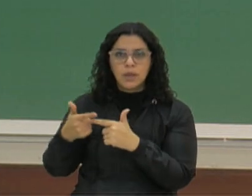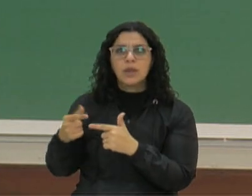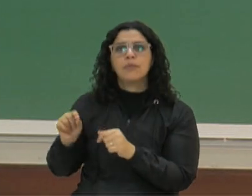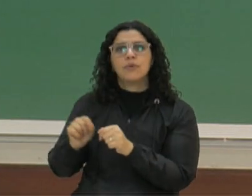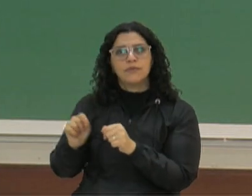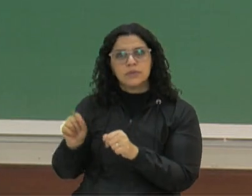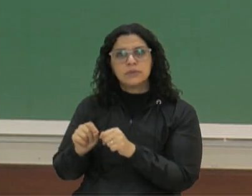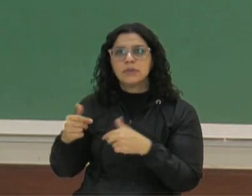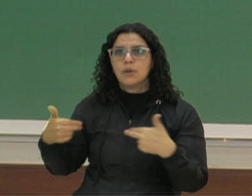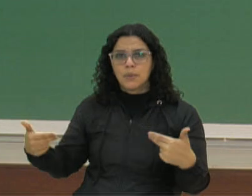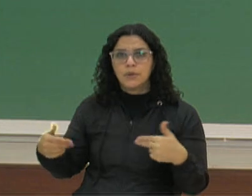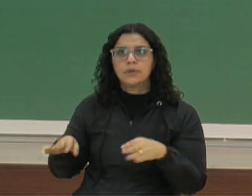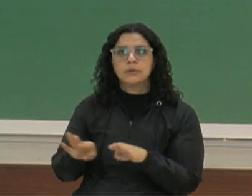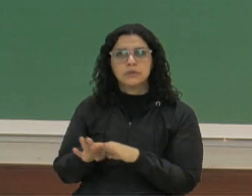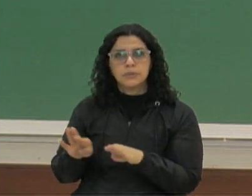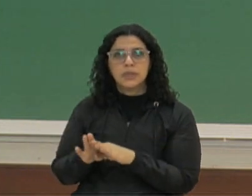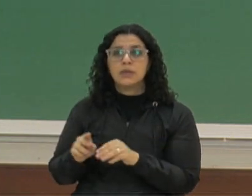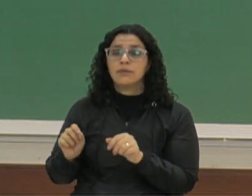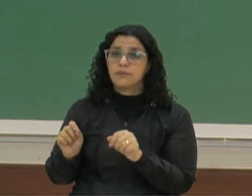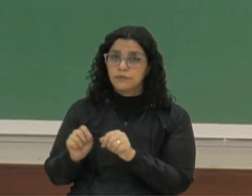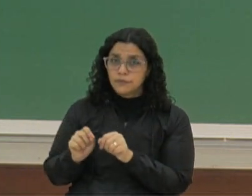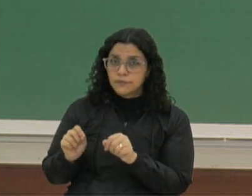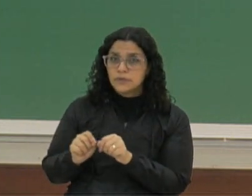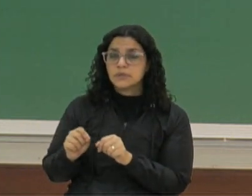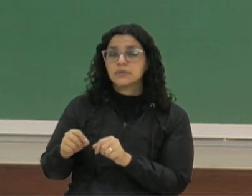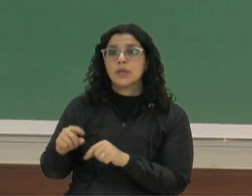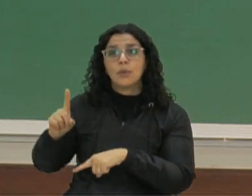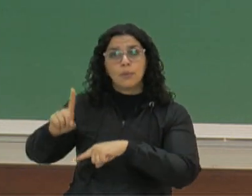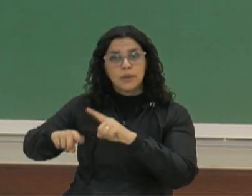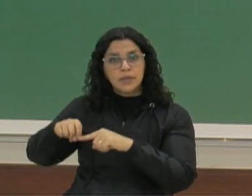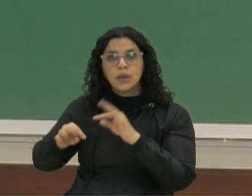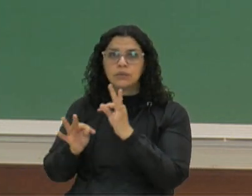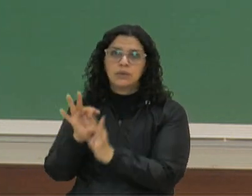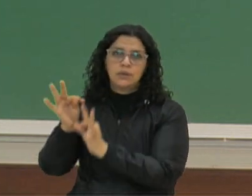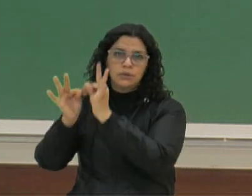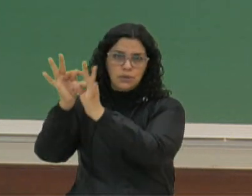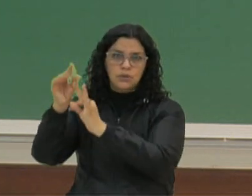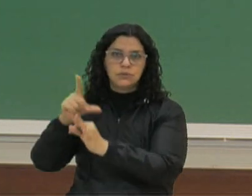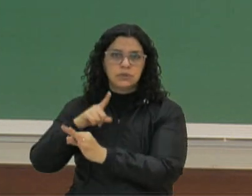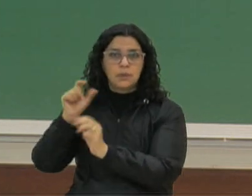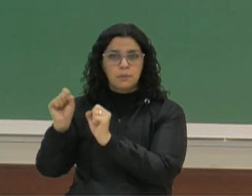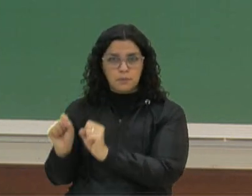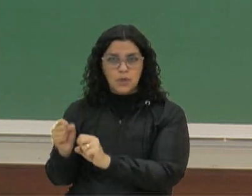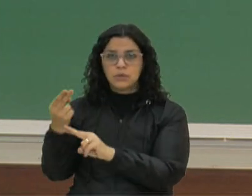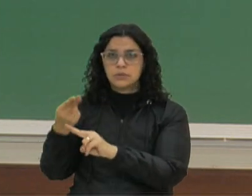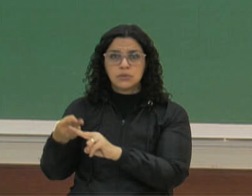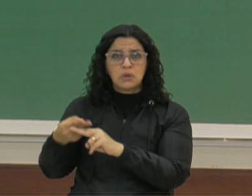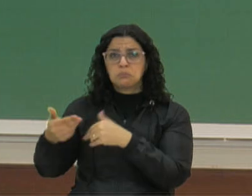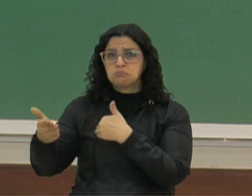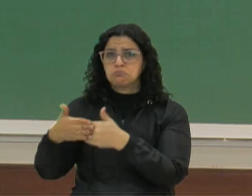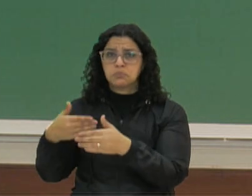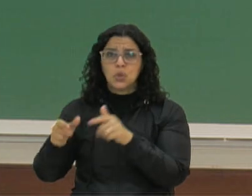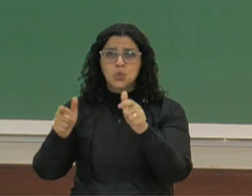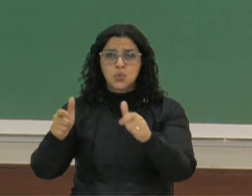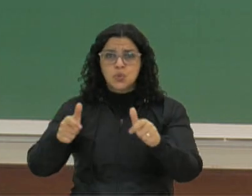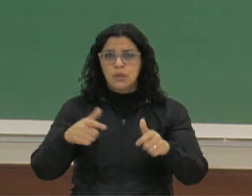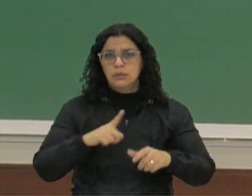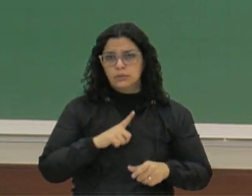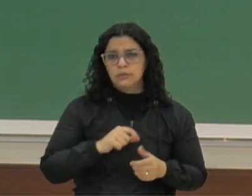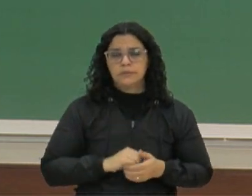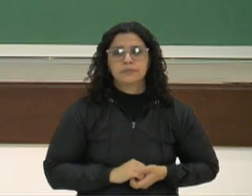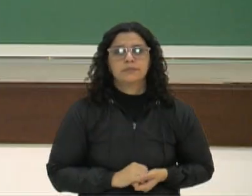produção, ou vai gerar, desculpa, um produto tecnológico e pode ser aplicada em qualquer